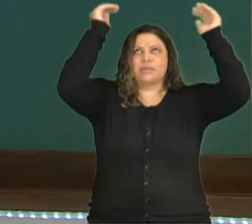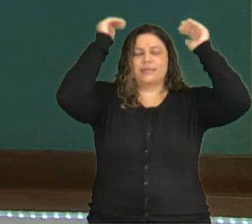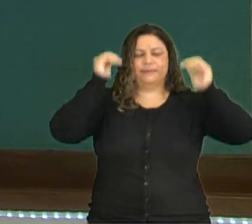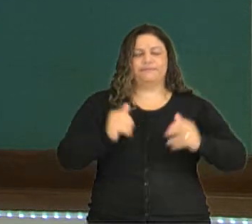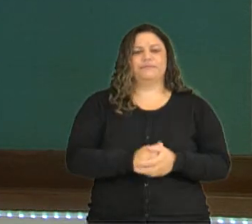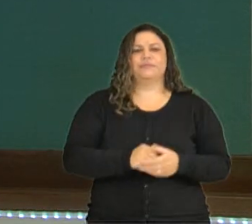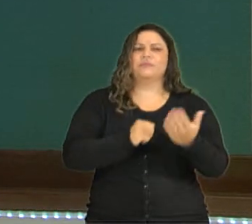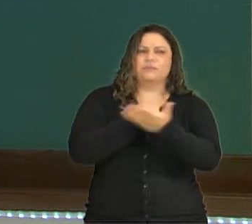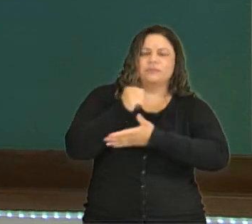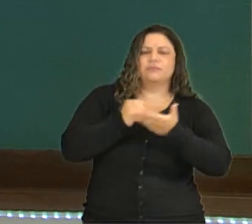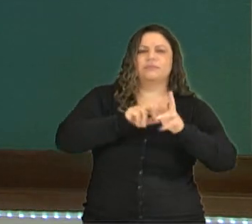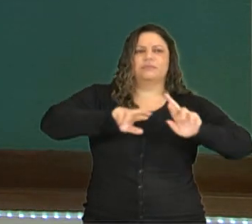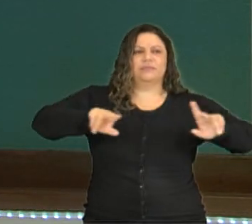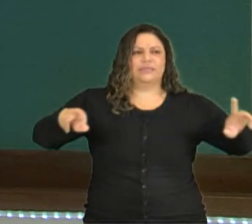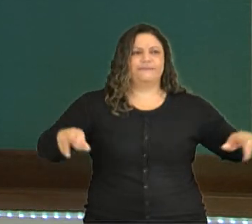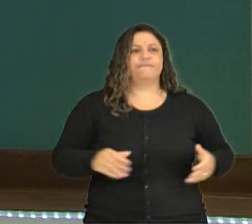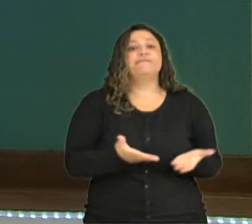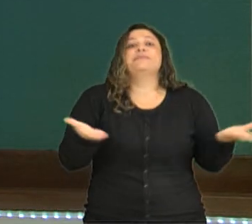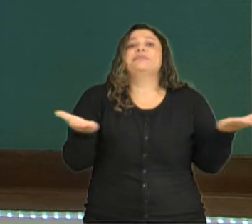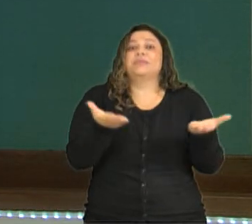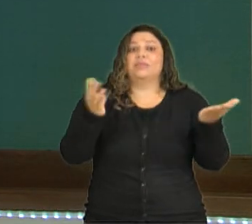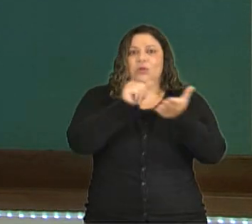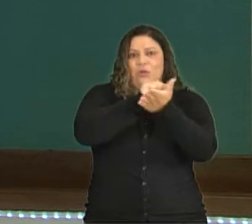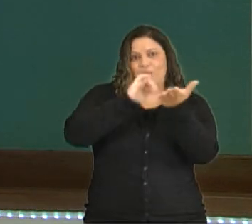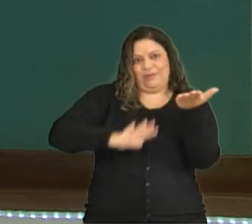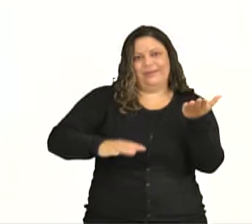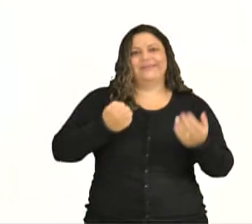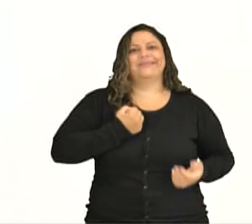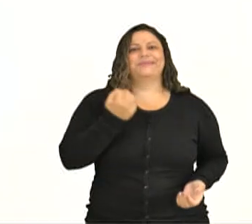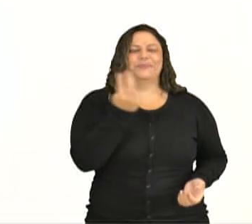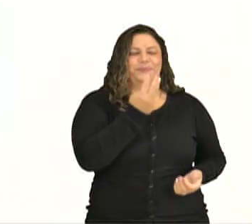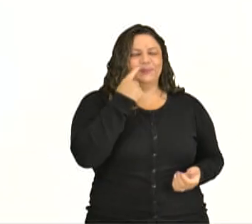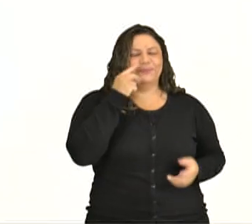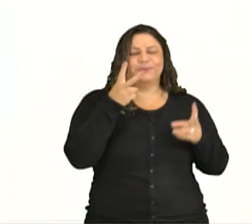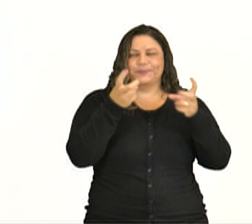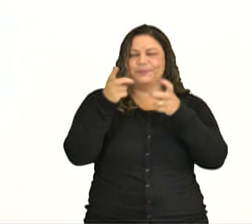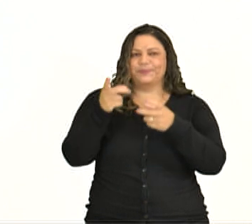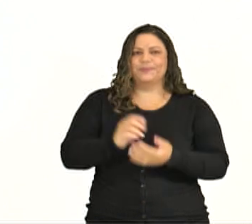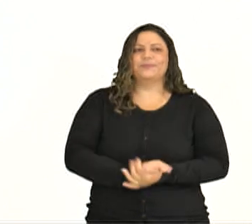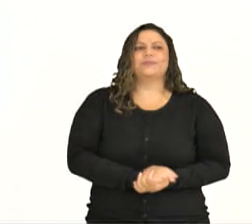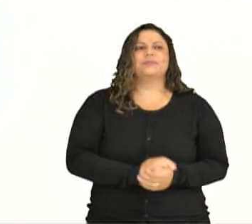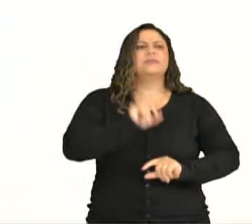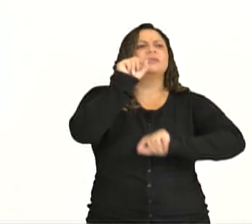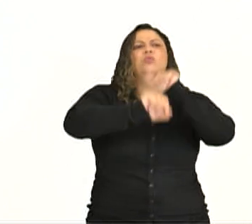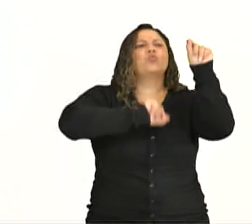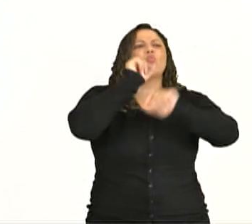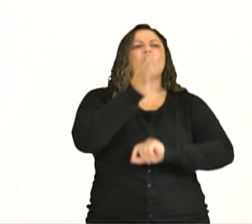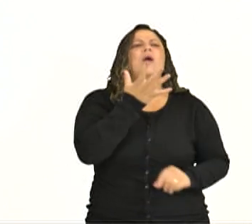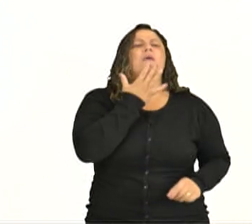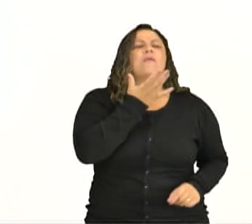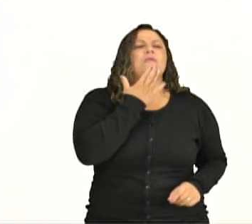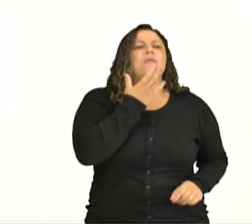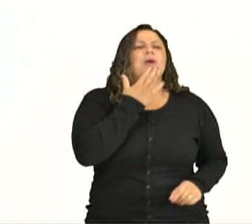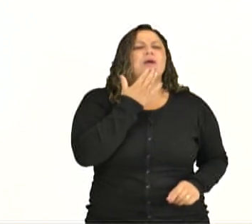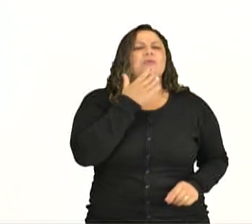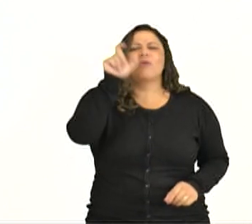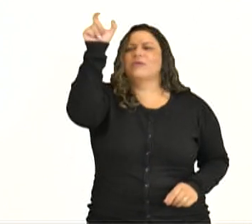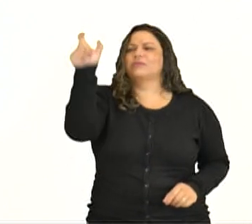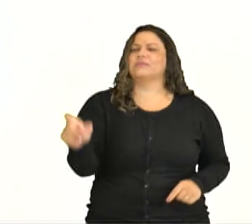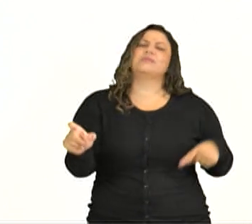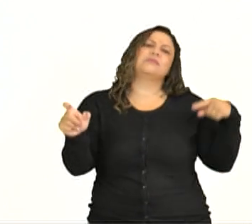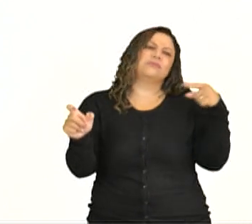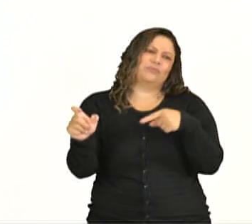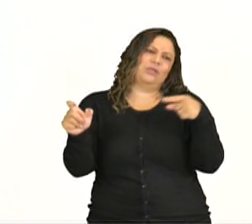tá? E olha lá, temos mais um exercício para vocês. Qual a cor de uma pessoa